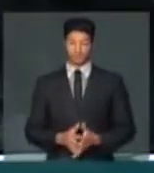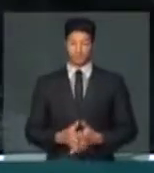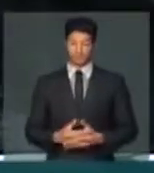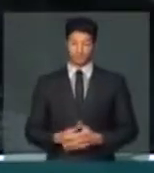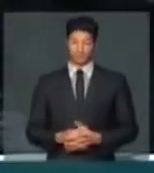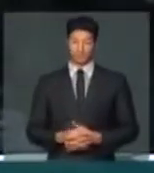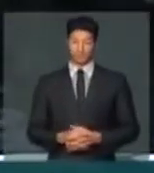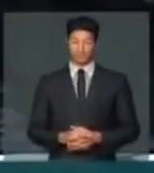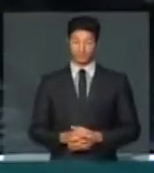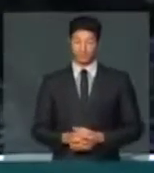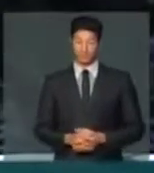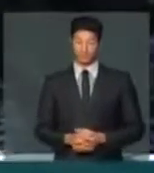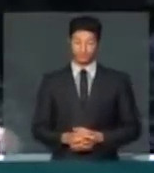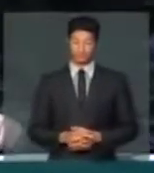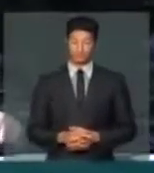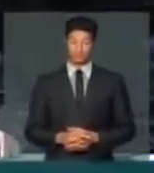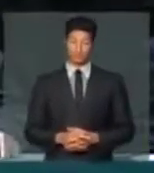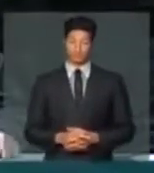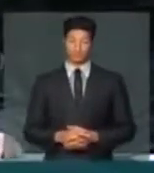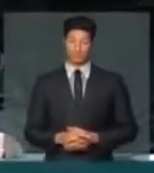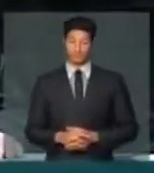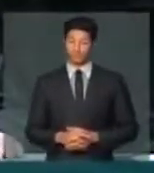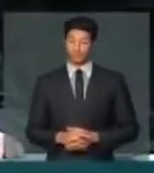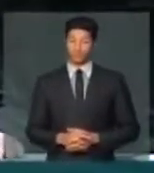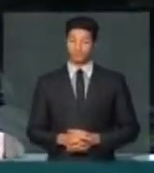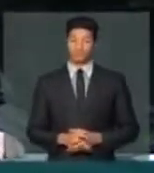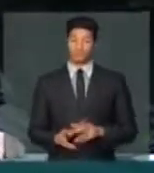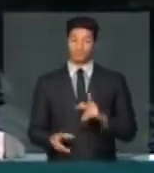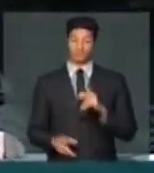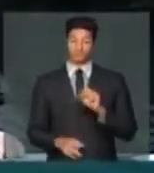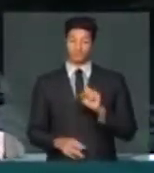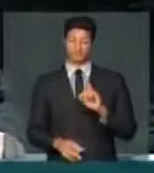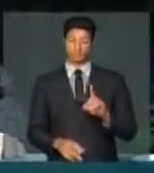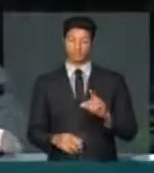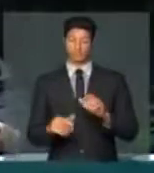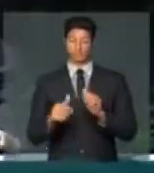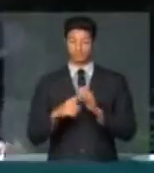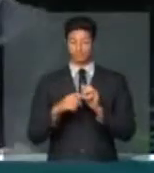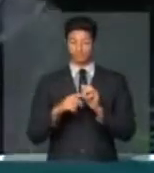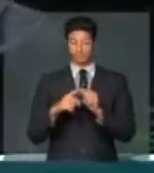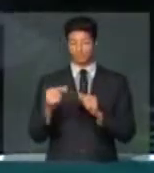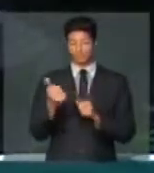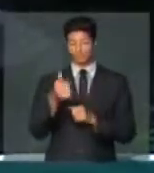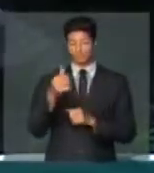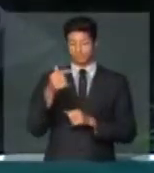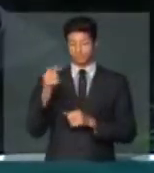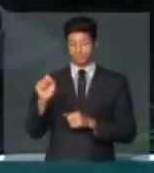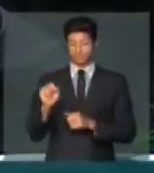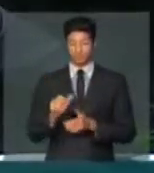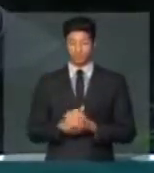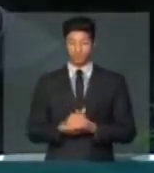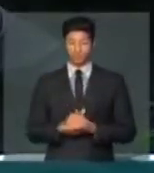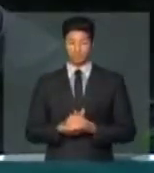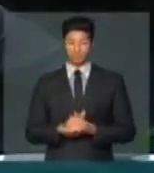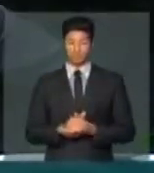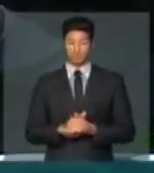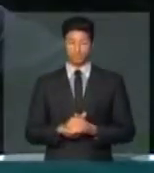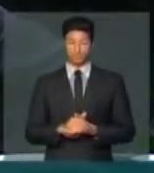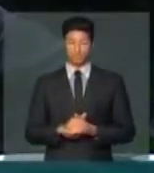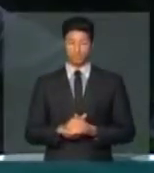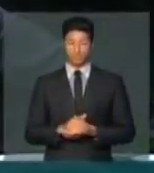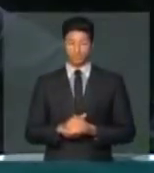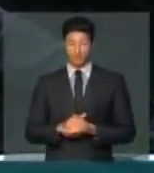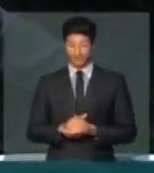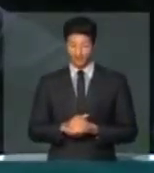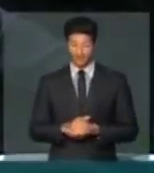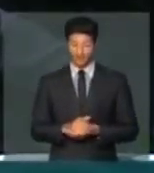Presidente, questão de ordem. Presidente, questão de ordem, artigo 178. Presidente, questão de ordem. Pois não, pode, artigo 178. Pode